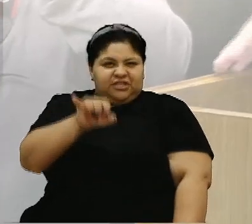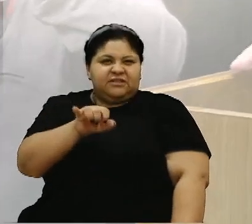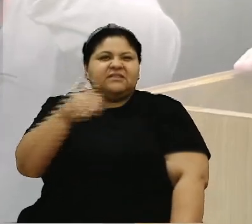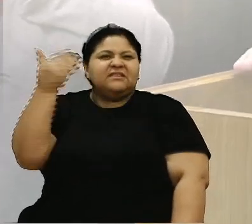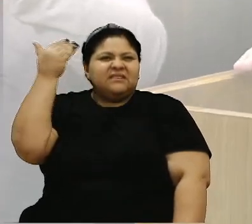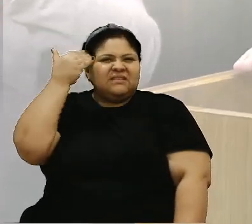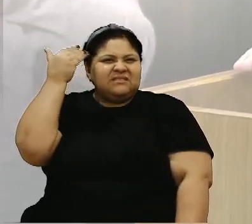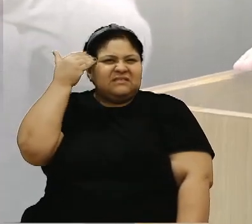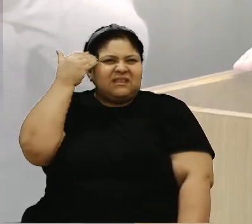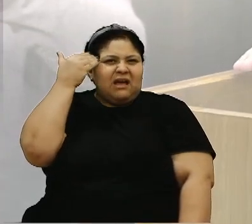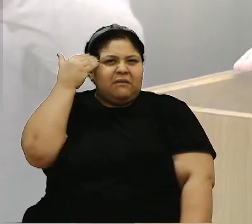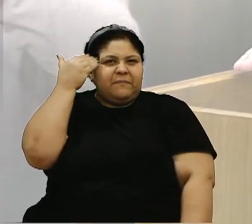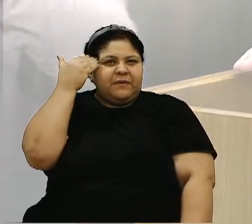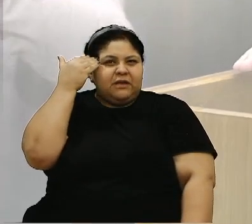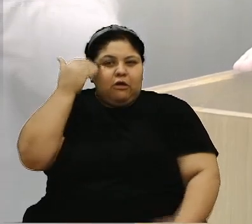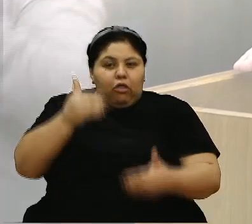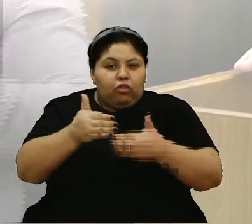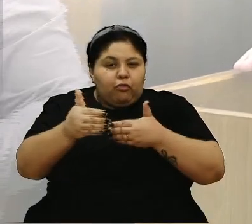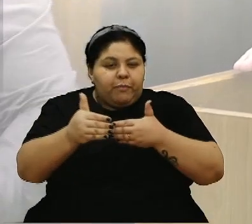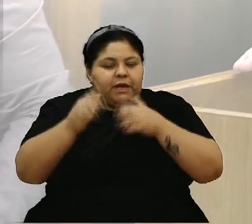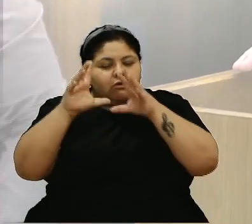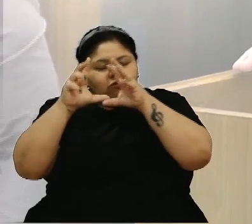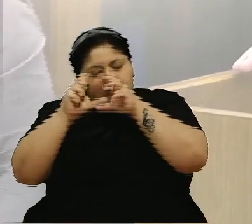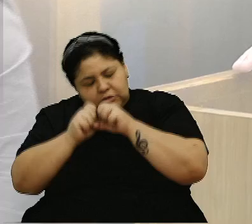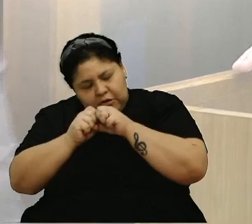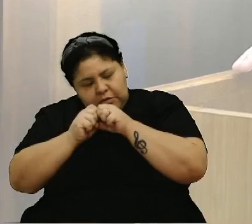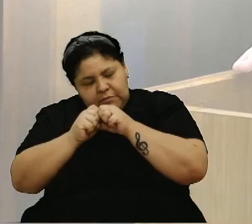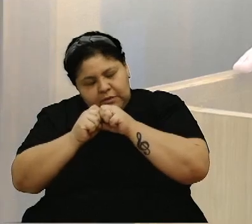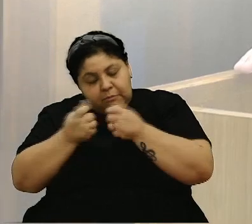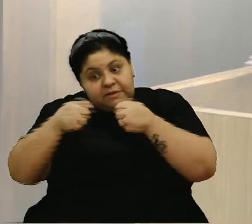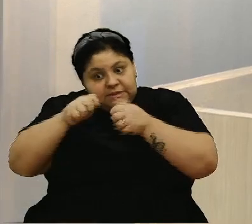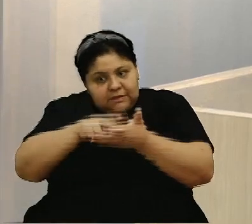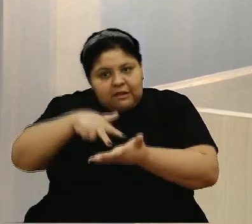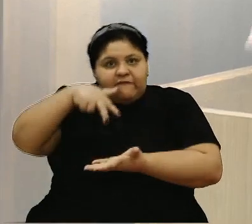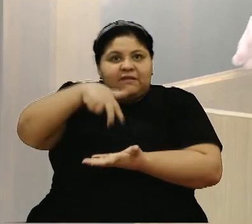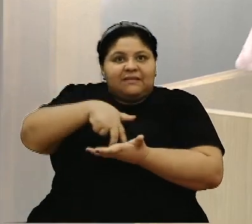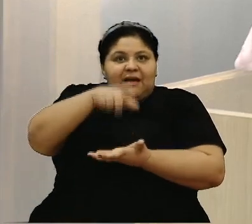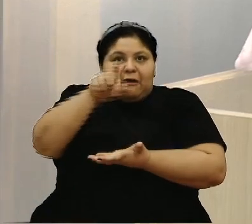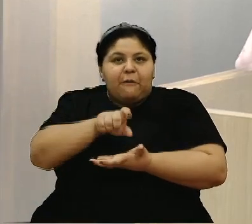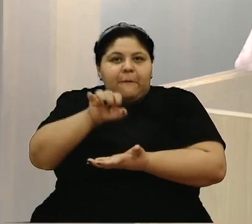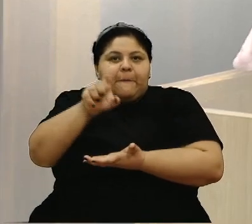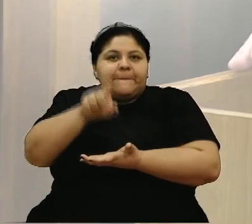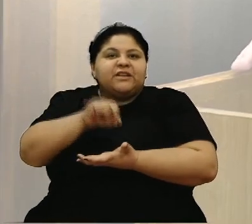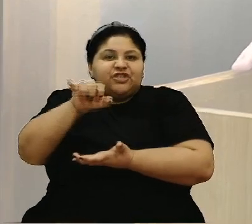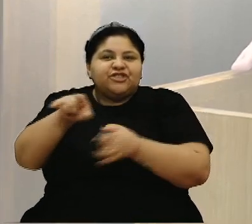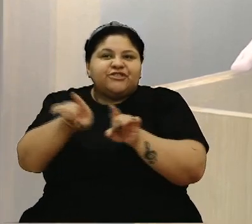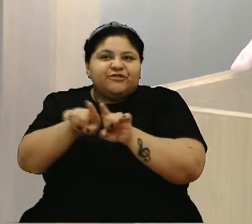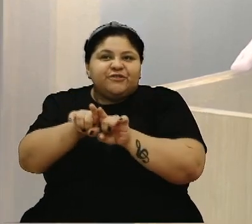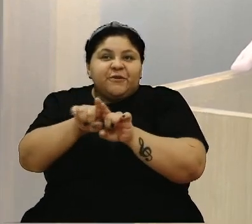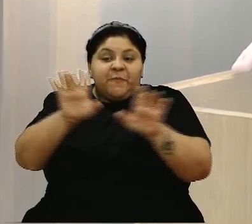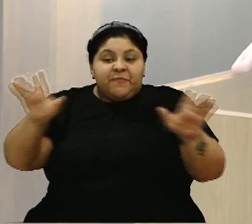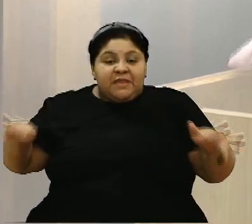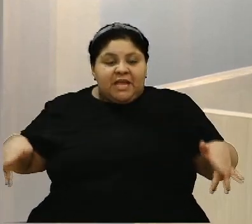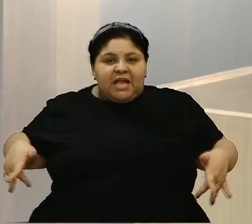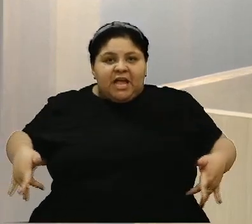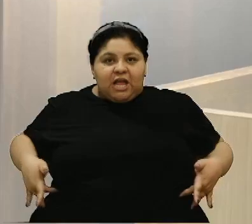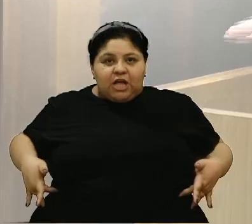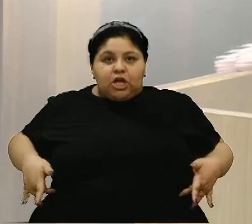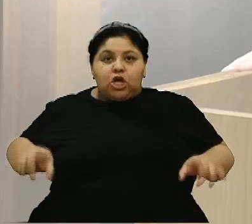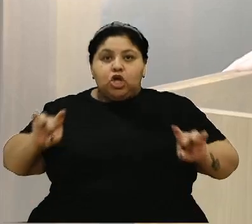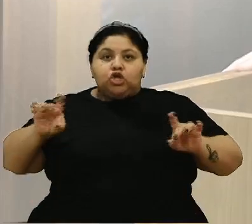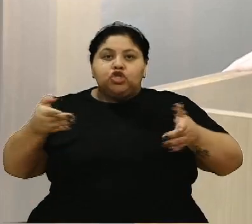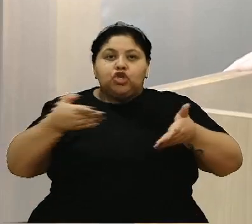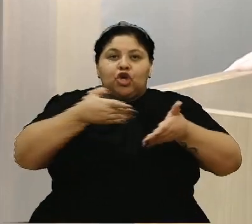à noite para se urinar. Então, deste ponto, até que os rins estejam funcionando somente de